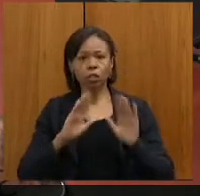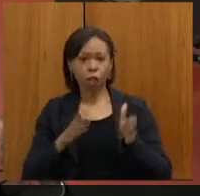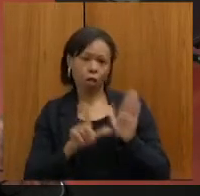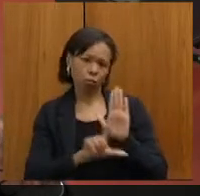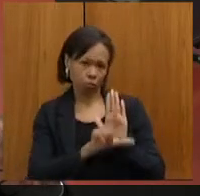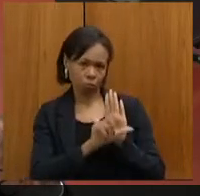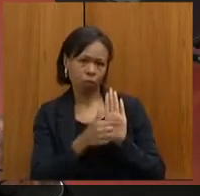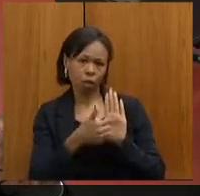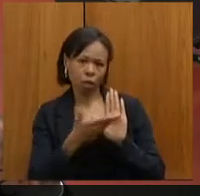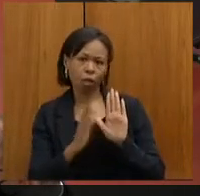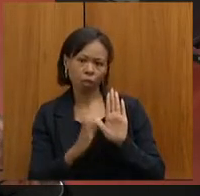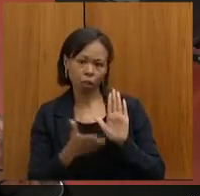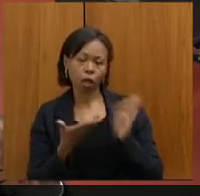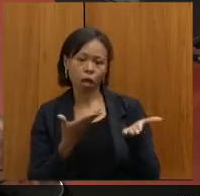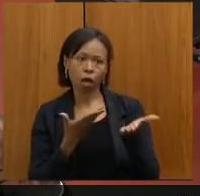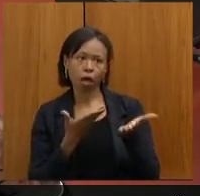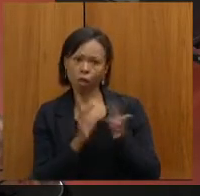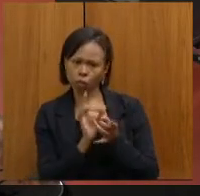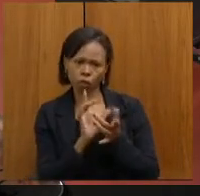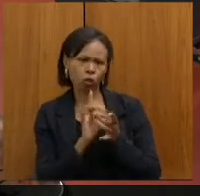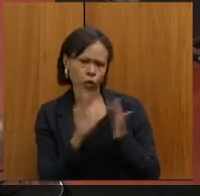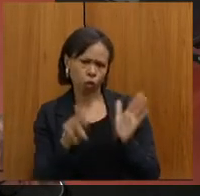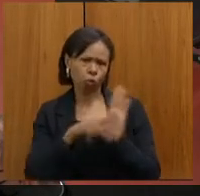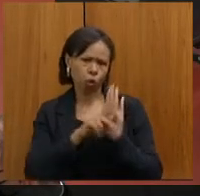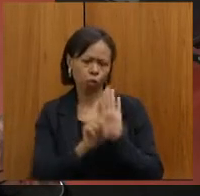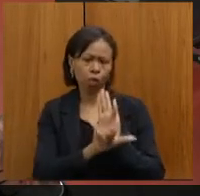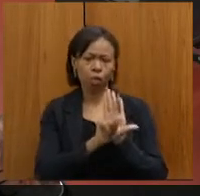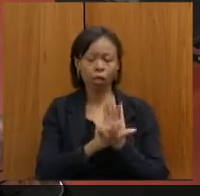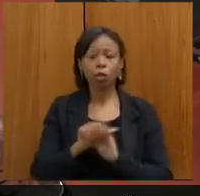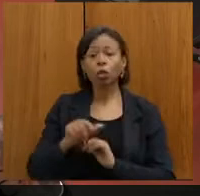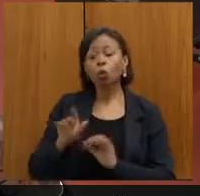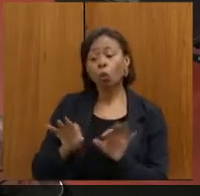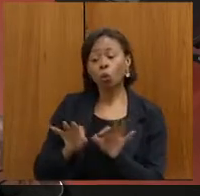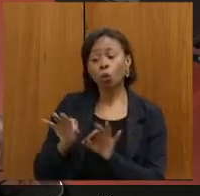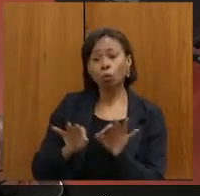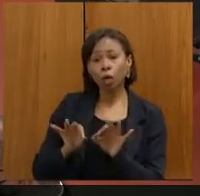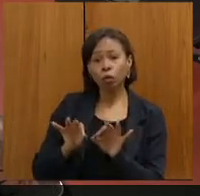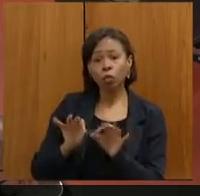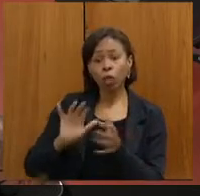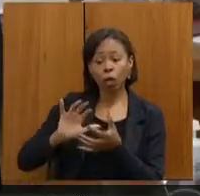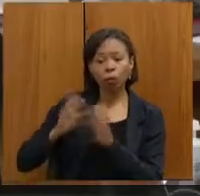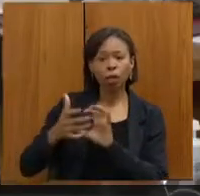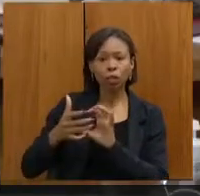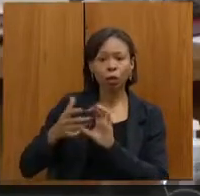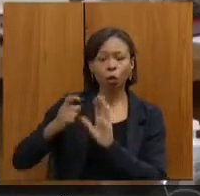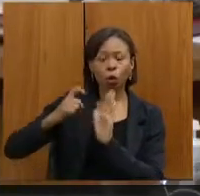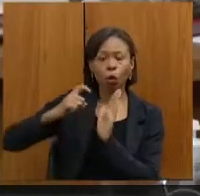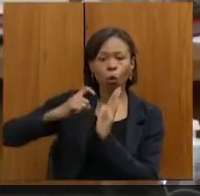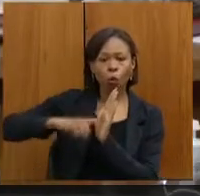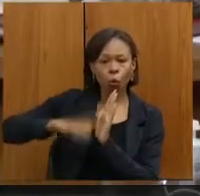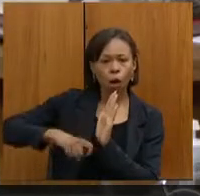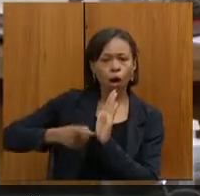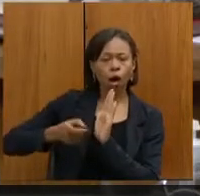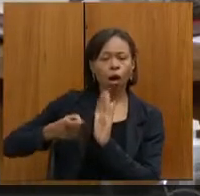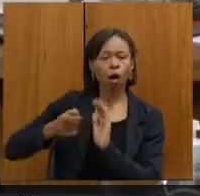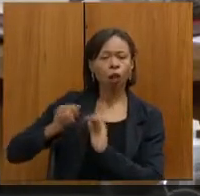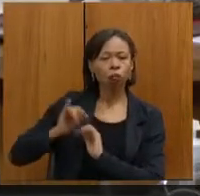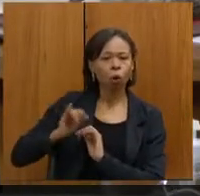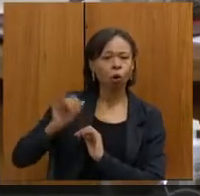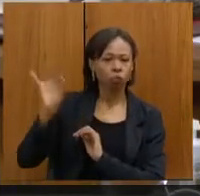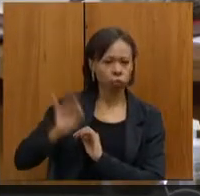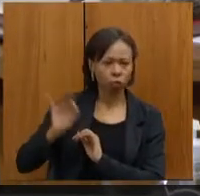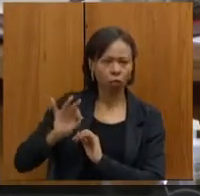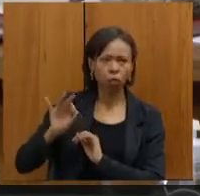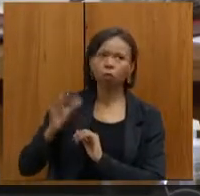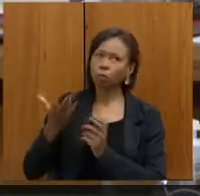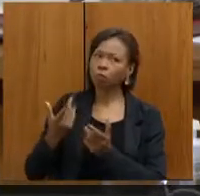isso a autorização é dado em leio e o plano de recuperação fiscal ele será elaborado e como que parceria com todos os